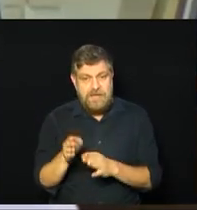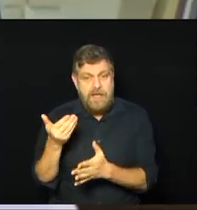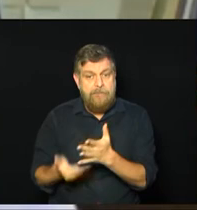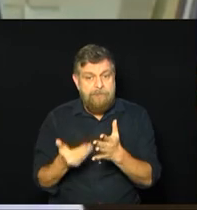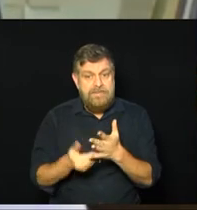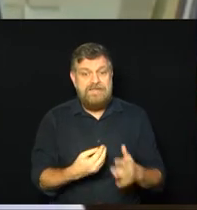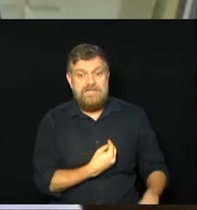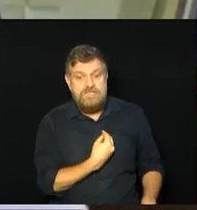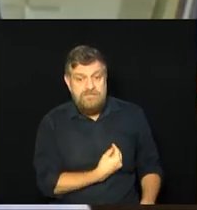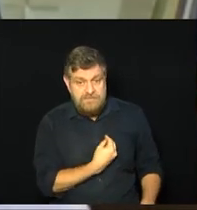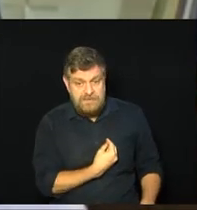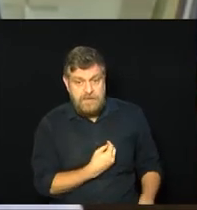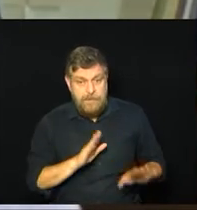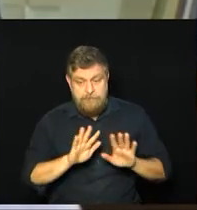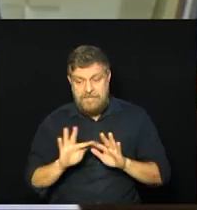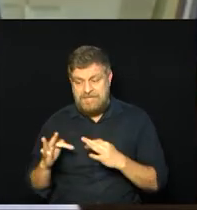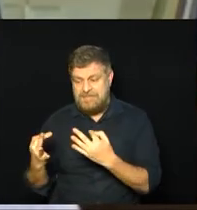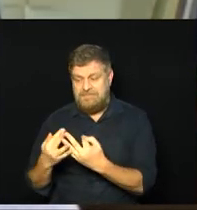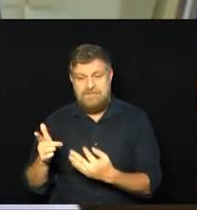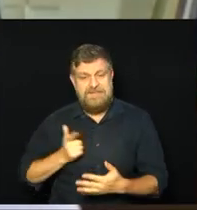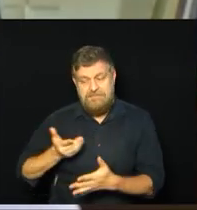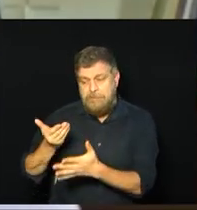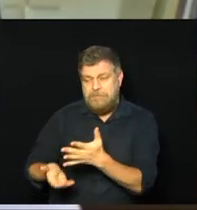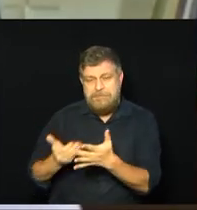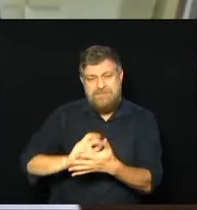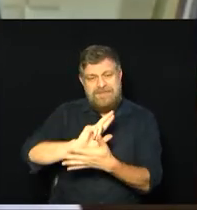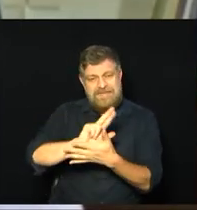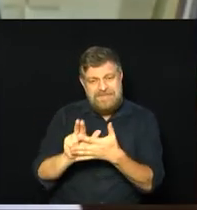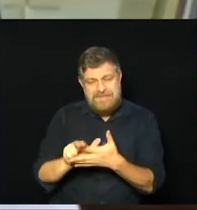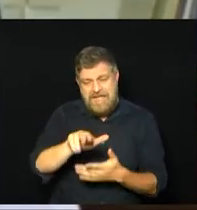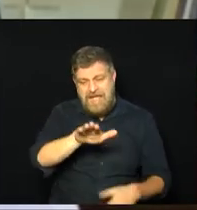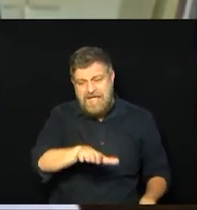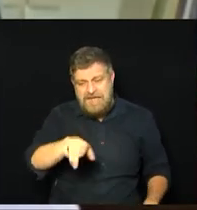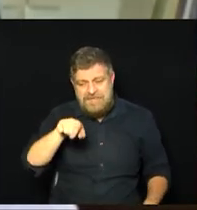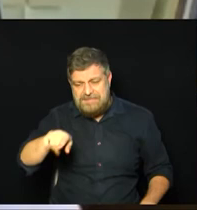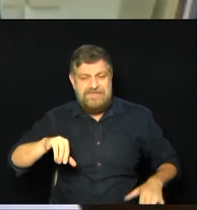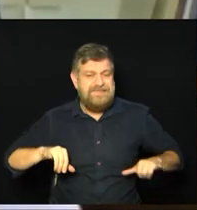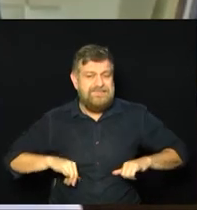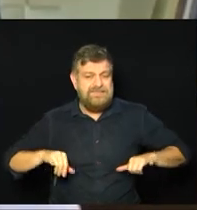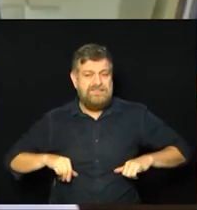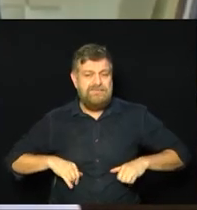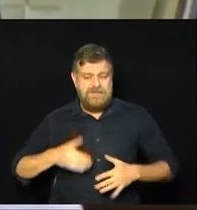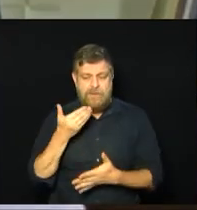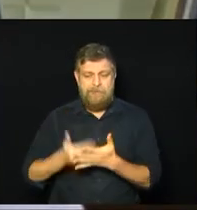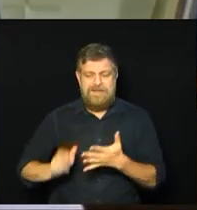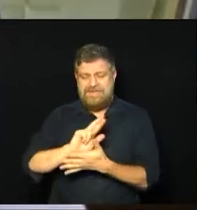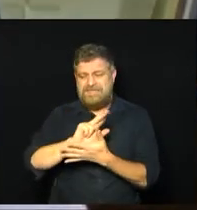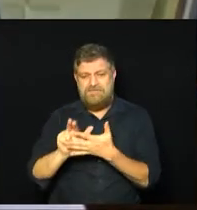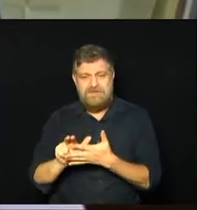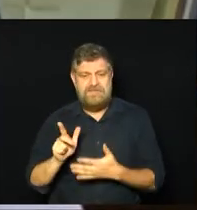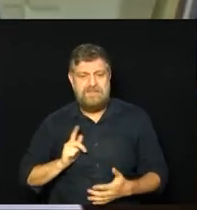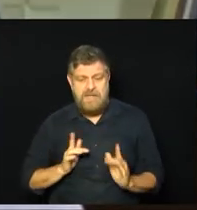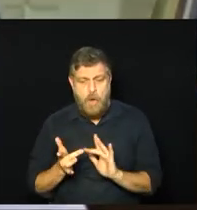vidas, mas as famílias sofreram diversas perdas, né? As crianças sofreram diversas perdas, os adolescentes, perda do